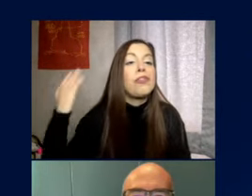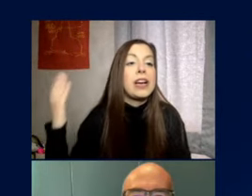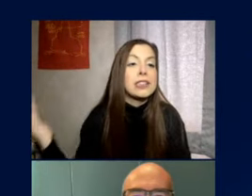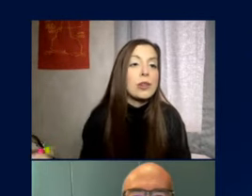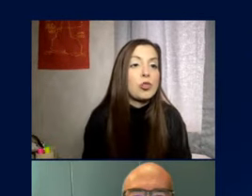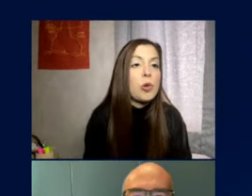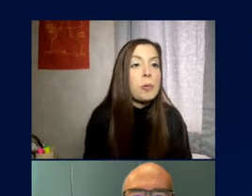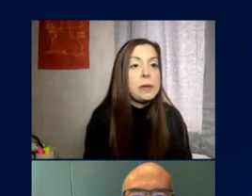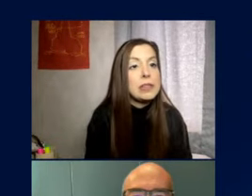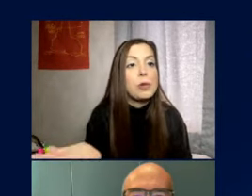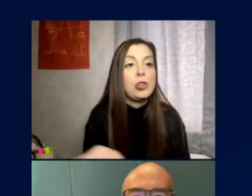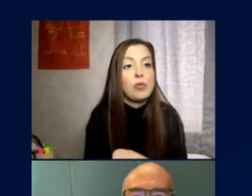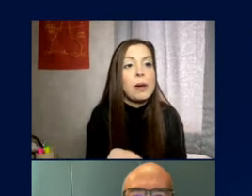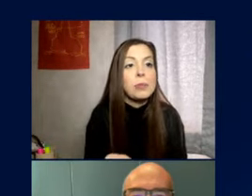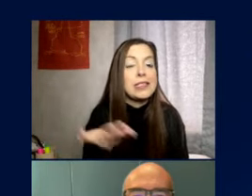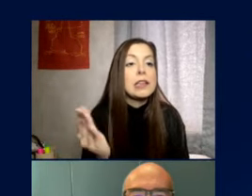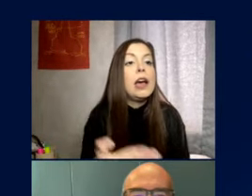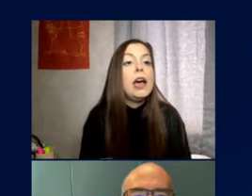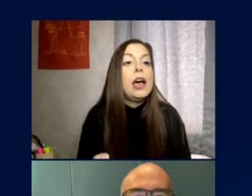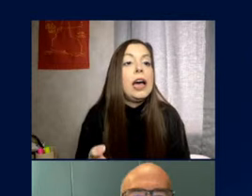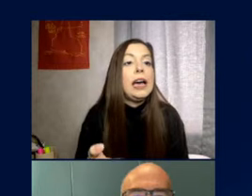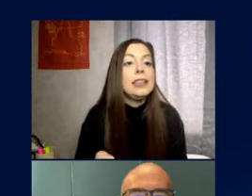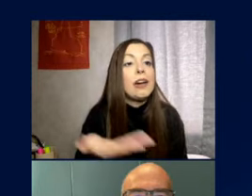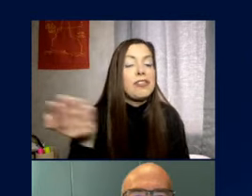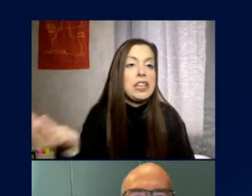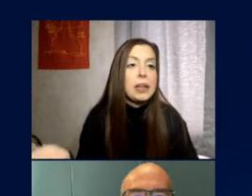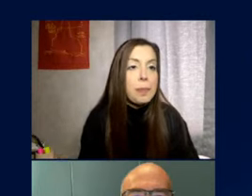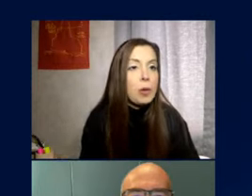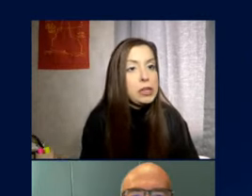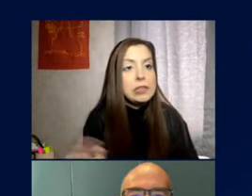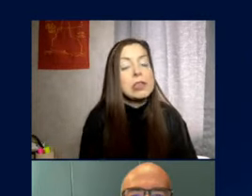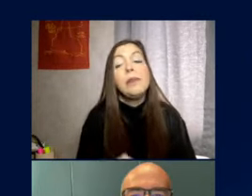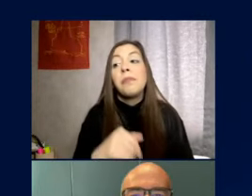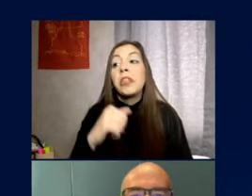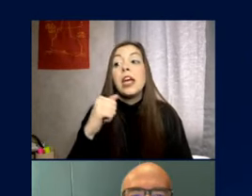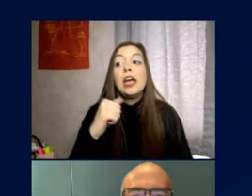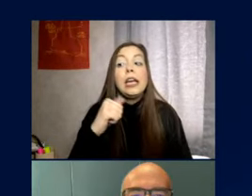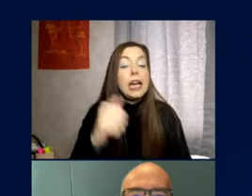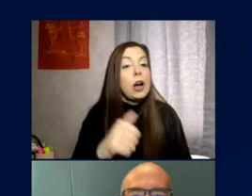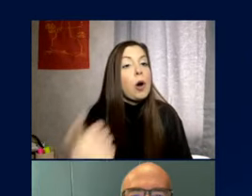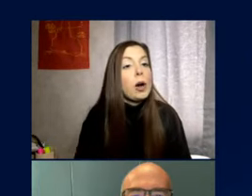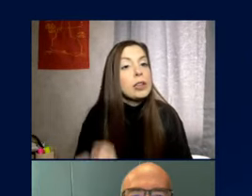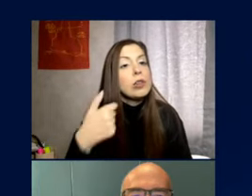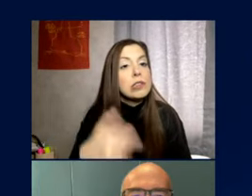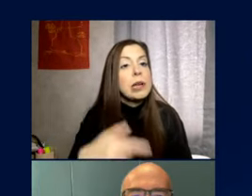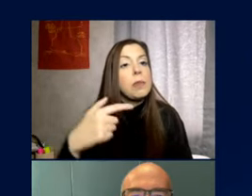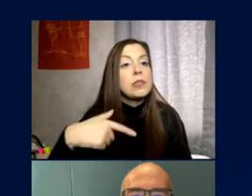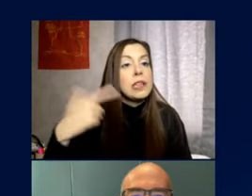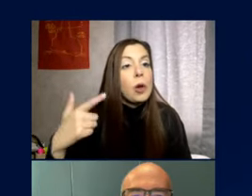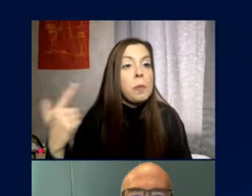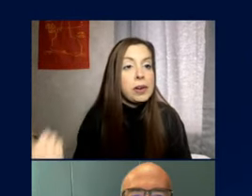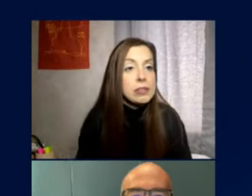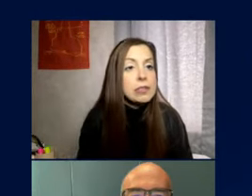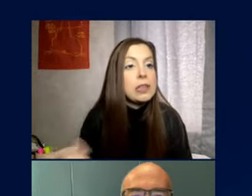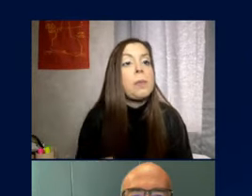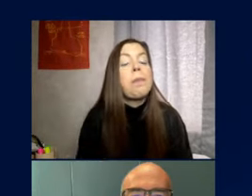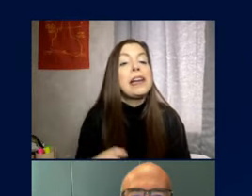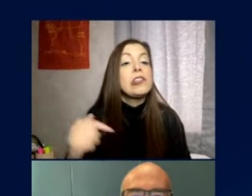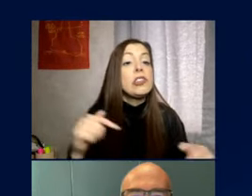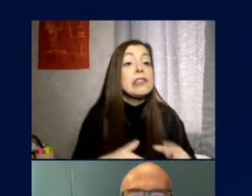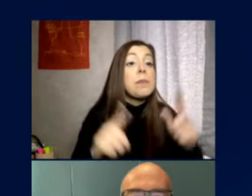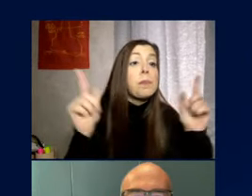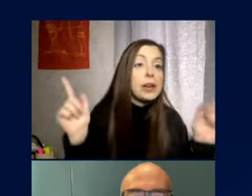golpistas, de glorificação de golpismo que tivemos, na Avenida Paulista. E agora nós temos Elon